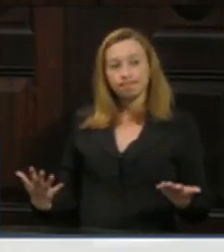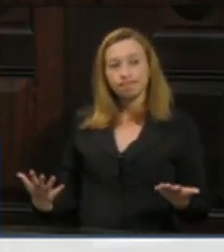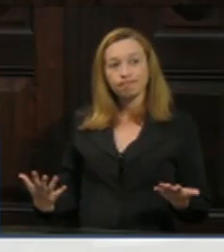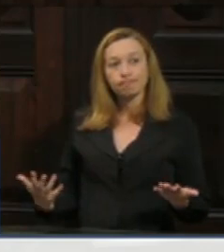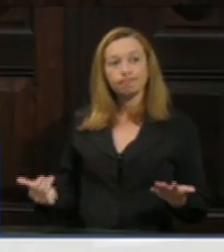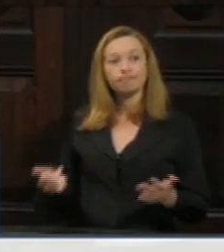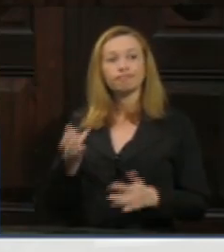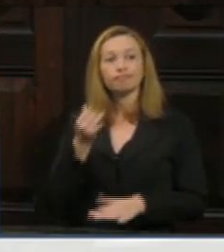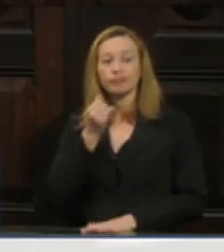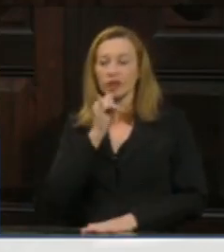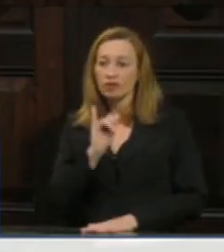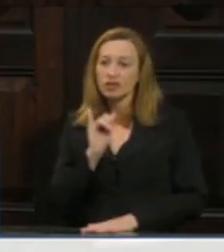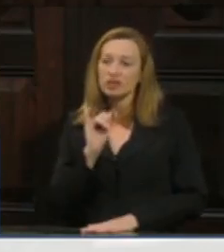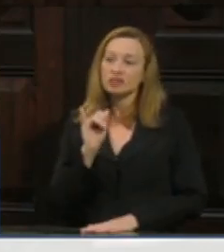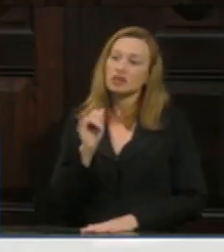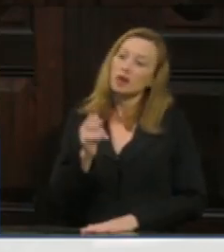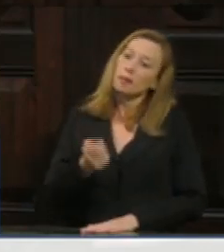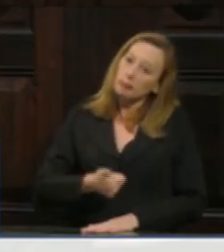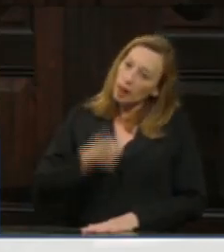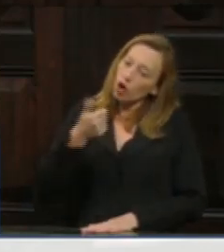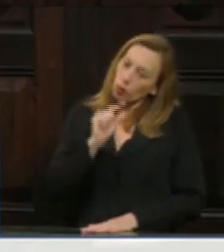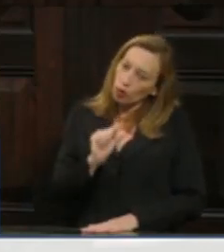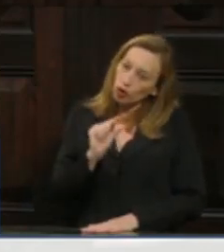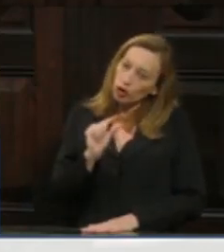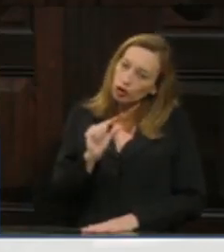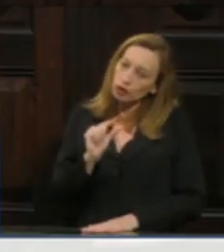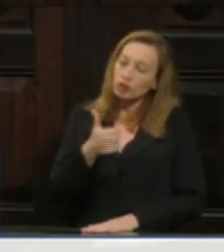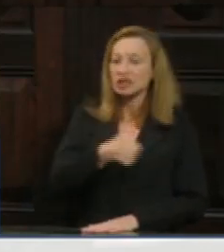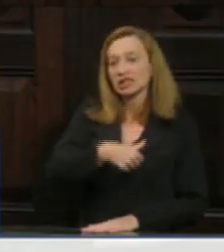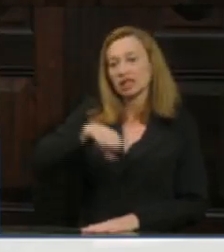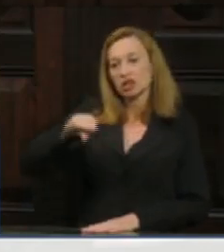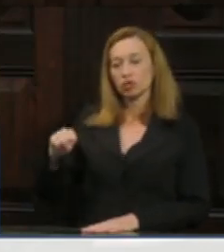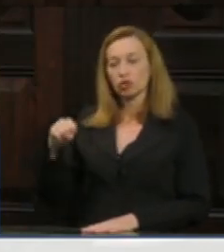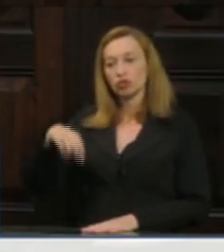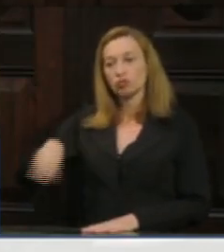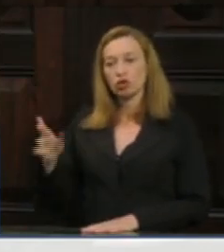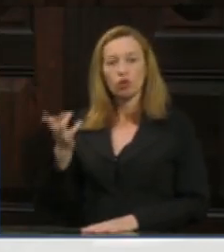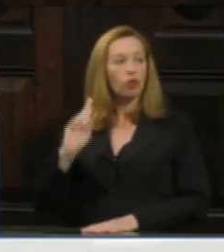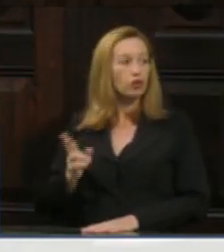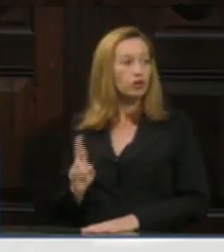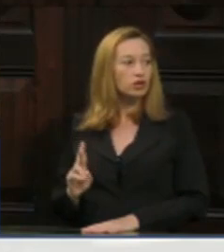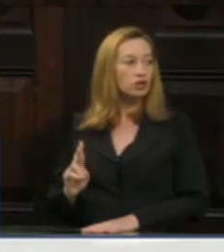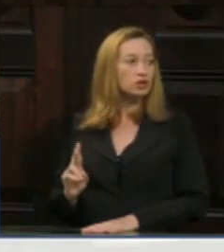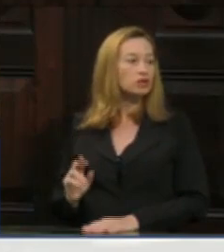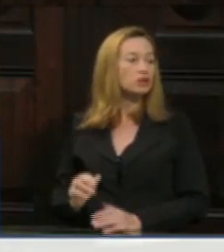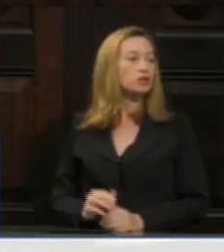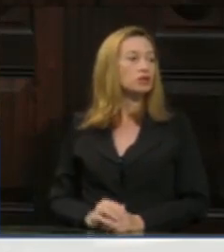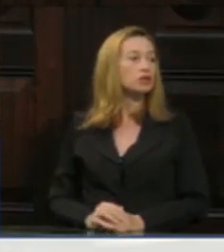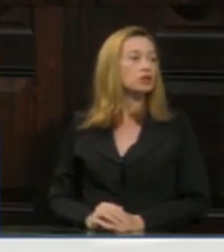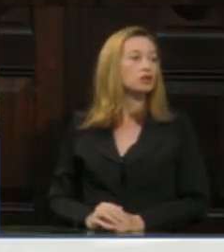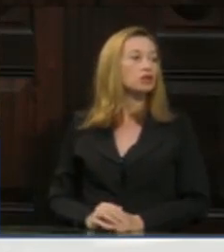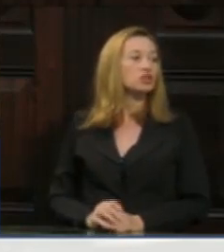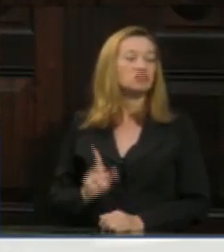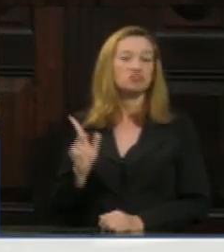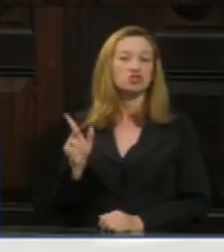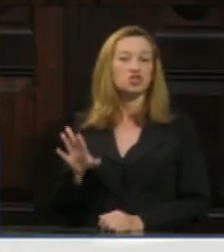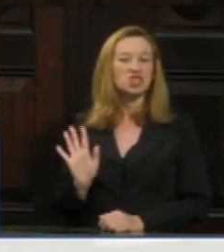casa não considerem em profundidade os descumprimentos